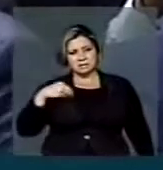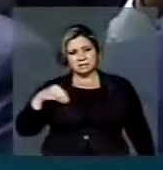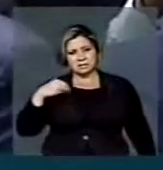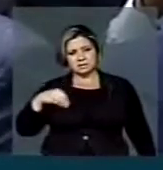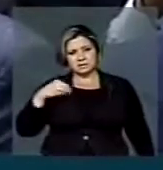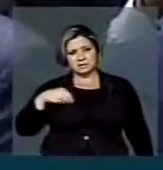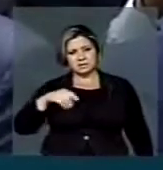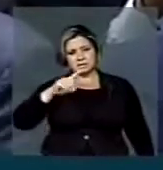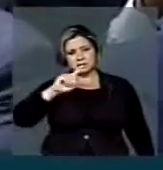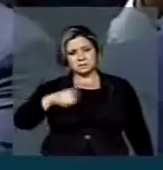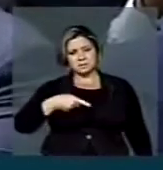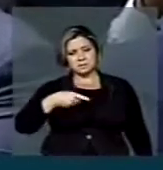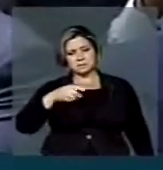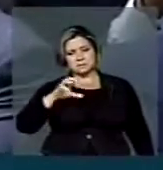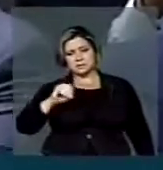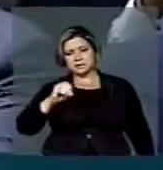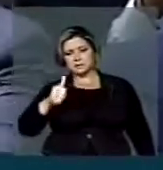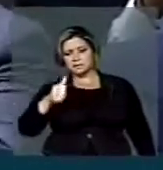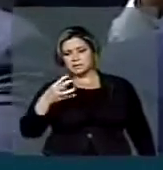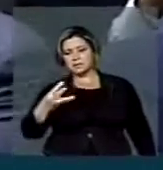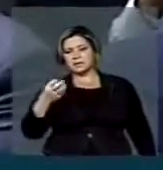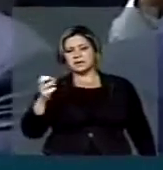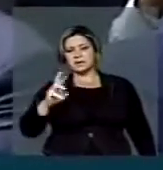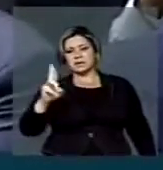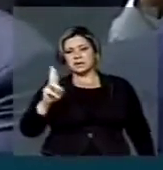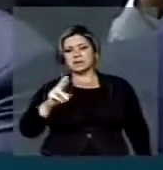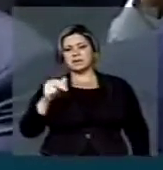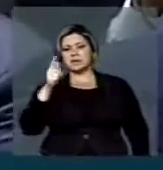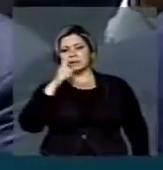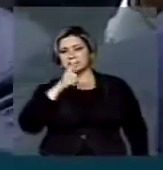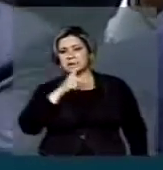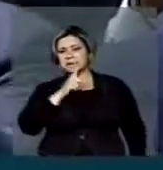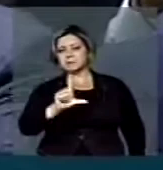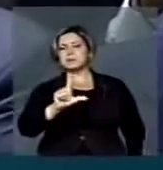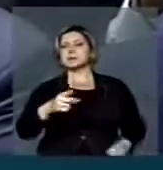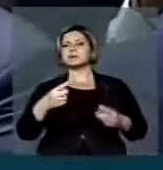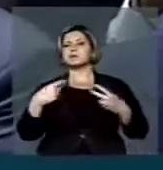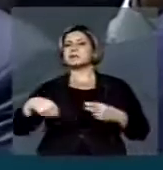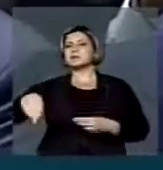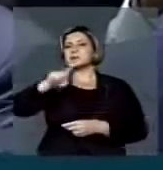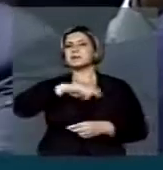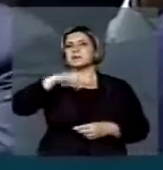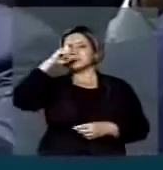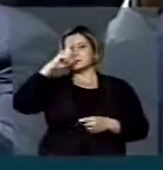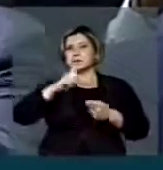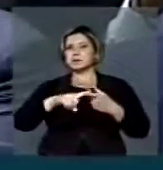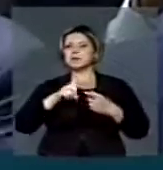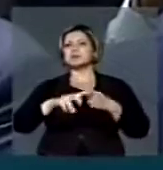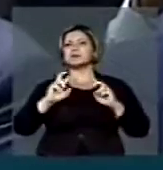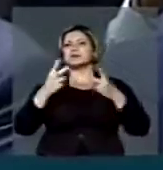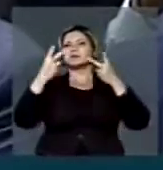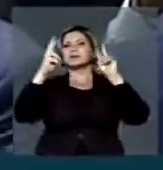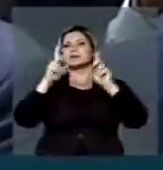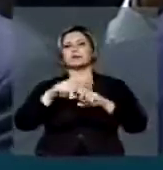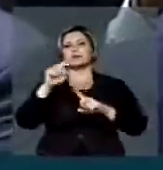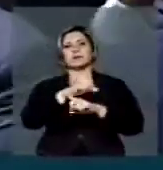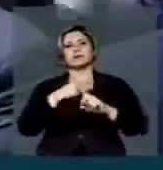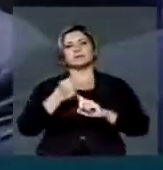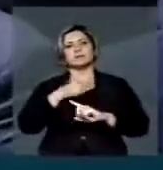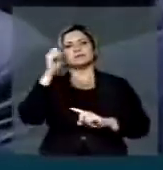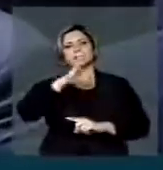no valor de R$ 1.014,00. Mas que no dia 13, que nós possamos sair todos nós vitoriosos, esse parlamento, não é, a sociedade